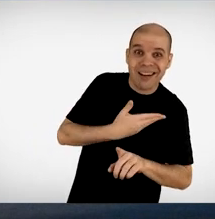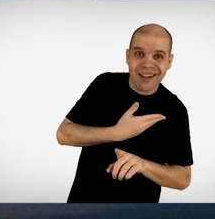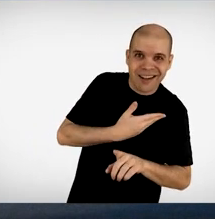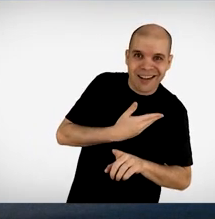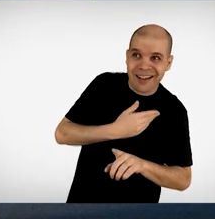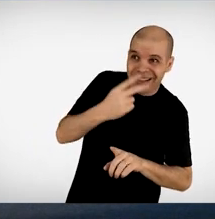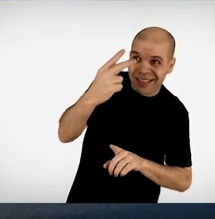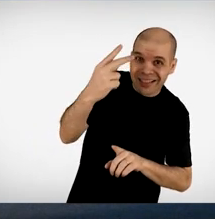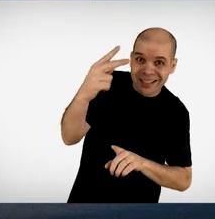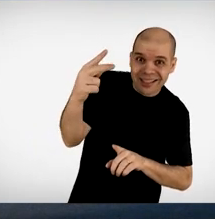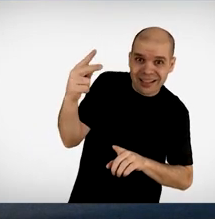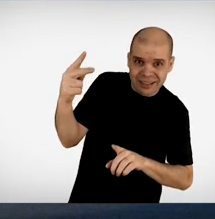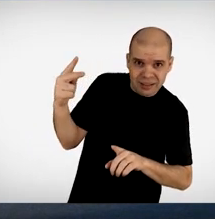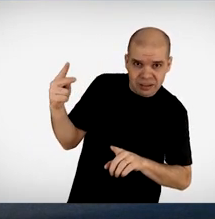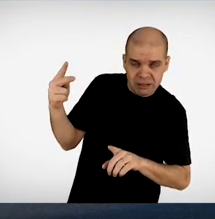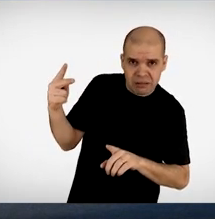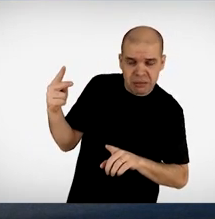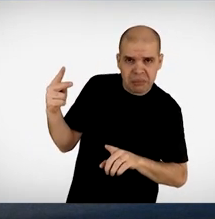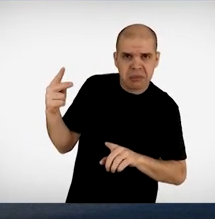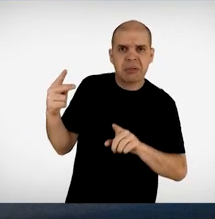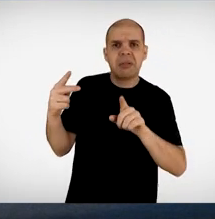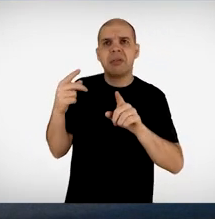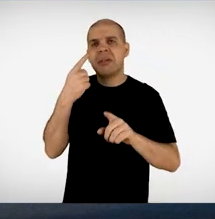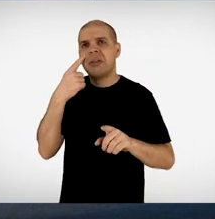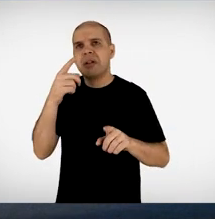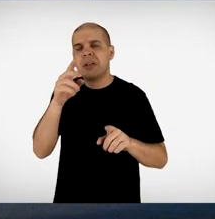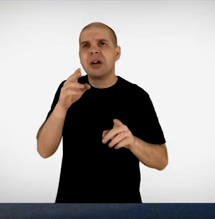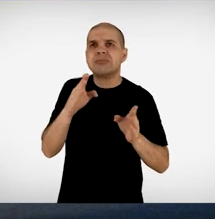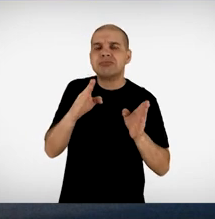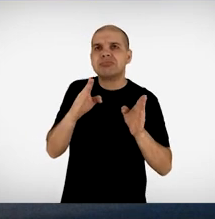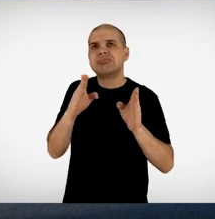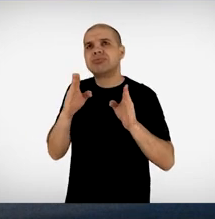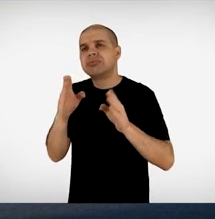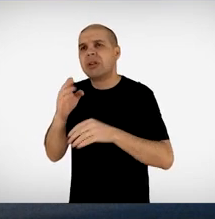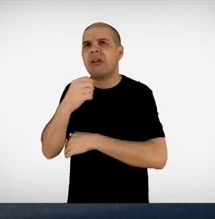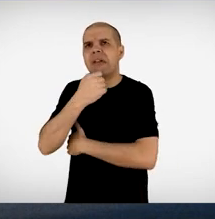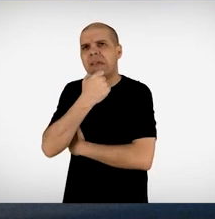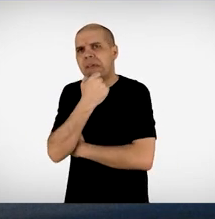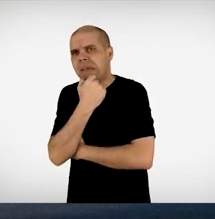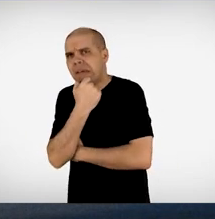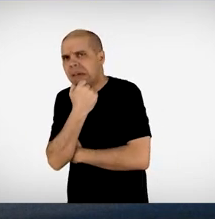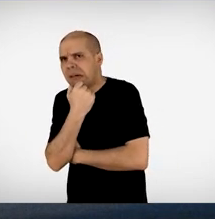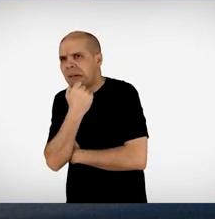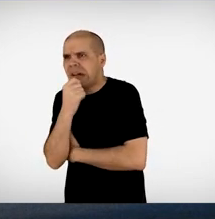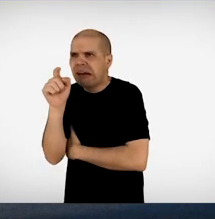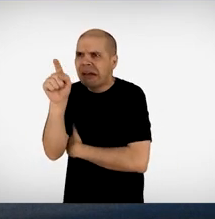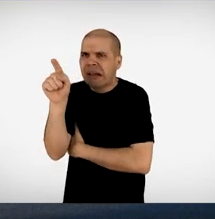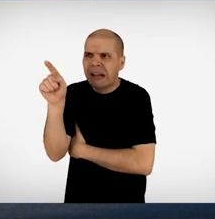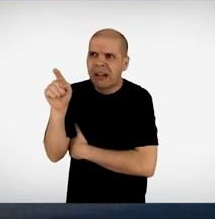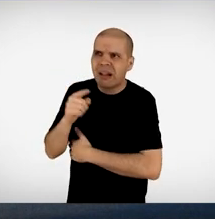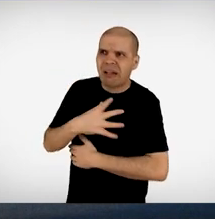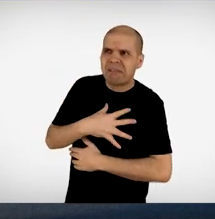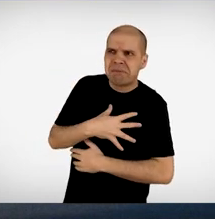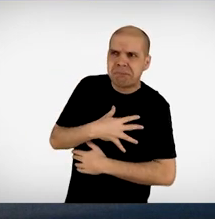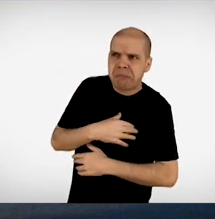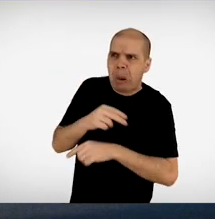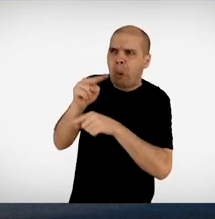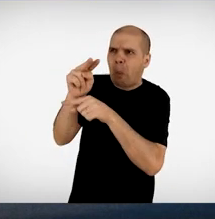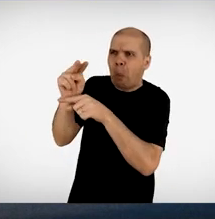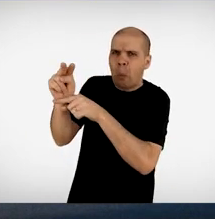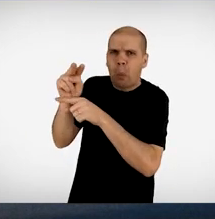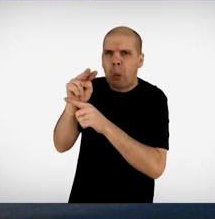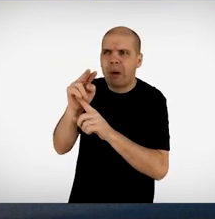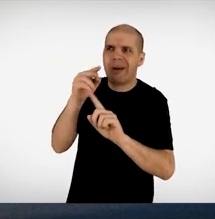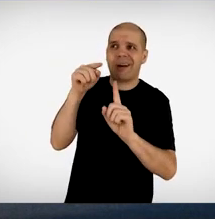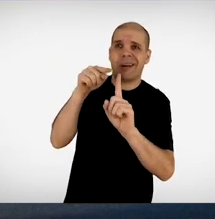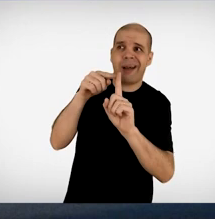esses amigos que estão nesse outro momento da vida, ela não é mostrada de um jeito simplista e banal. Não é só ruim. Não é só, ai, que saco ter filho